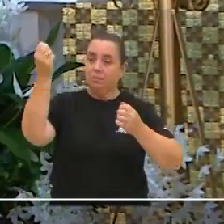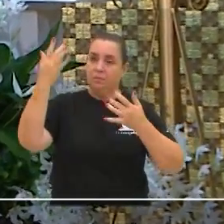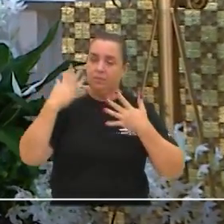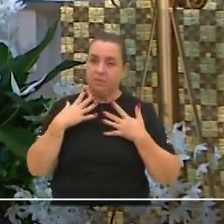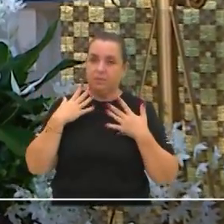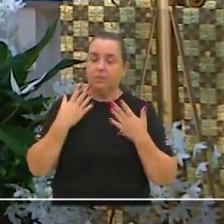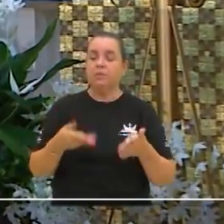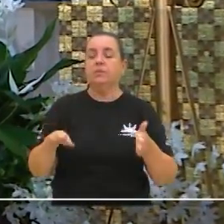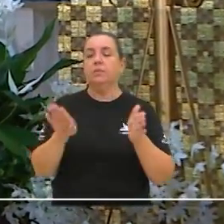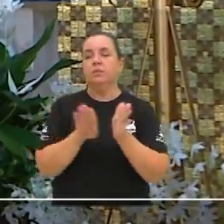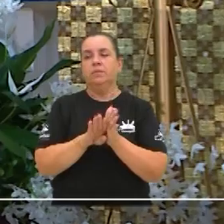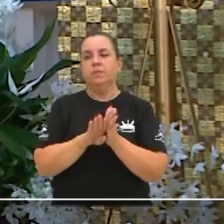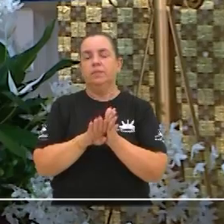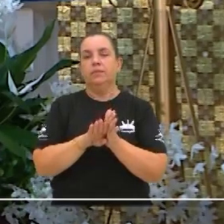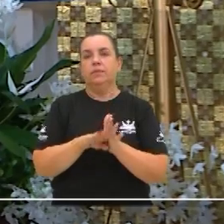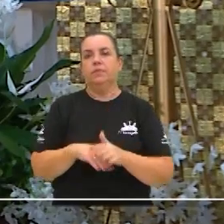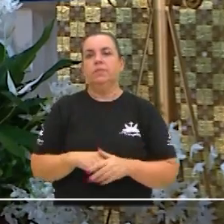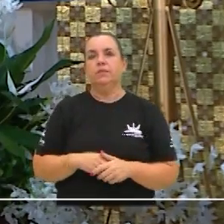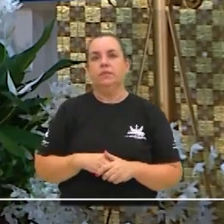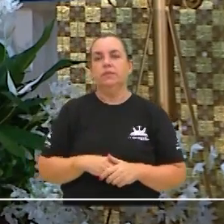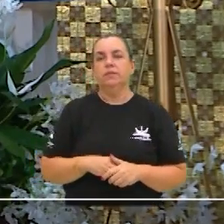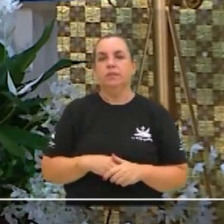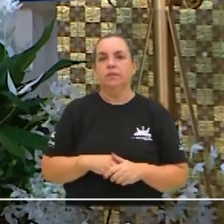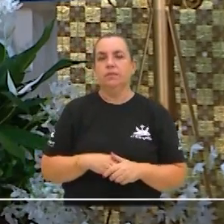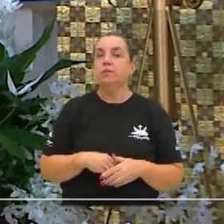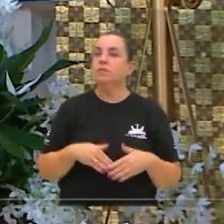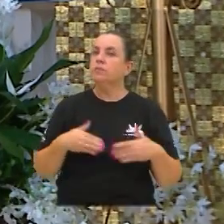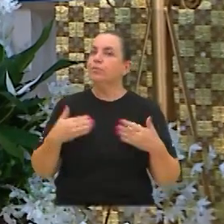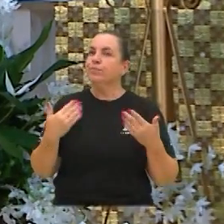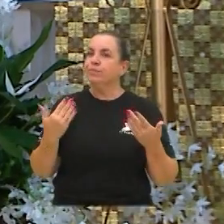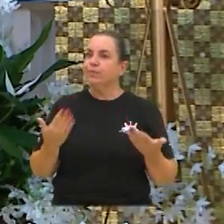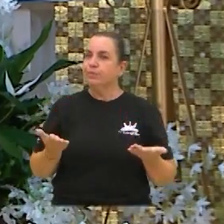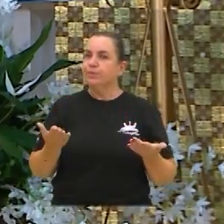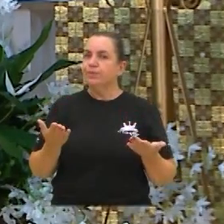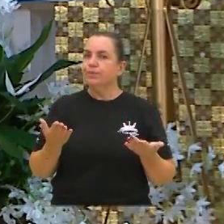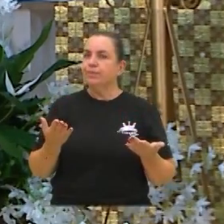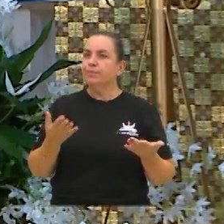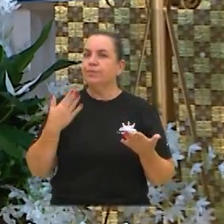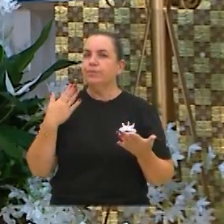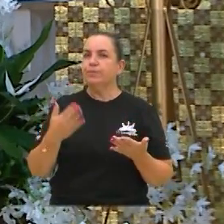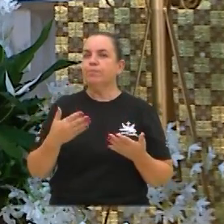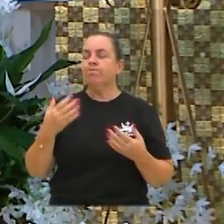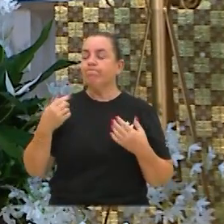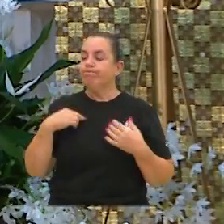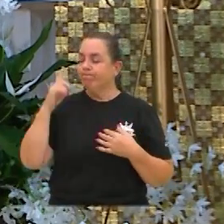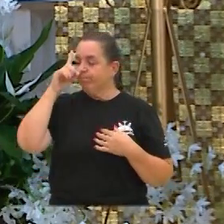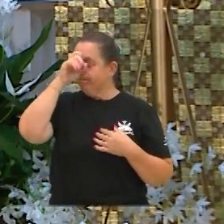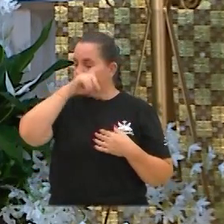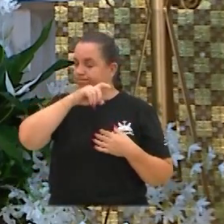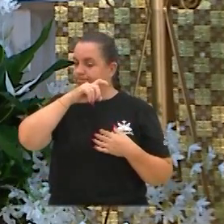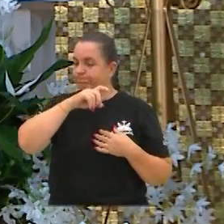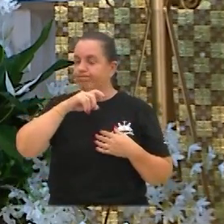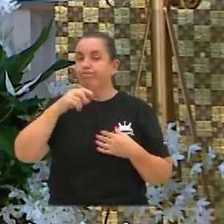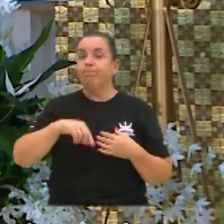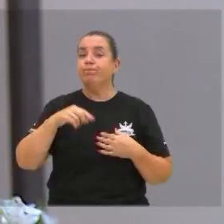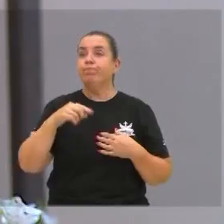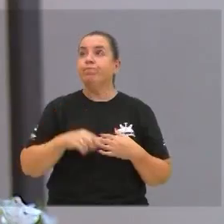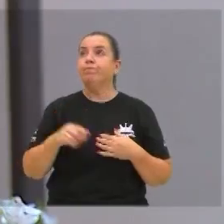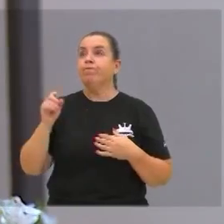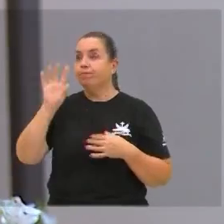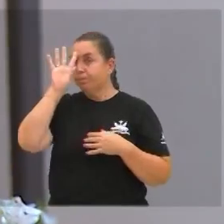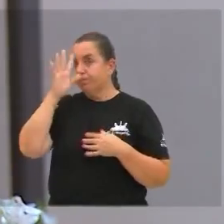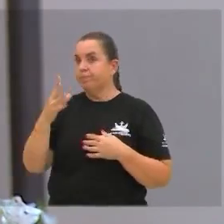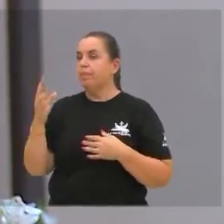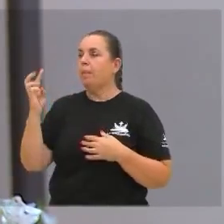estava chegando. E foi quando? Foi uma grande provação na vida dos reis.